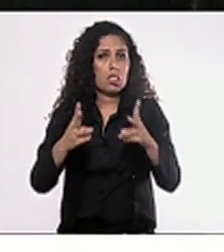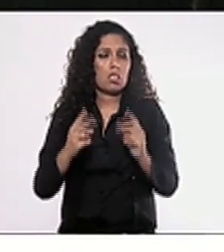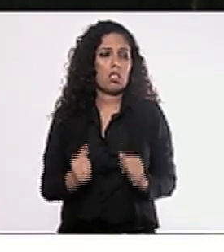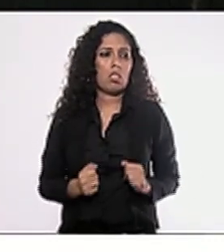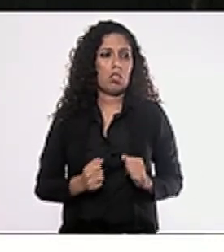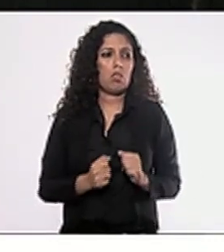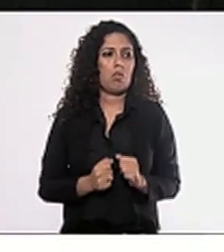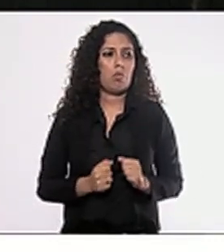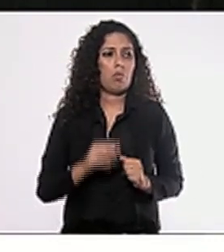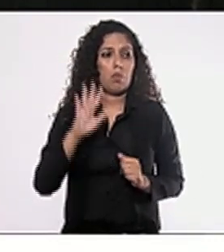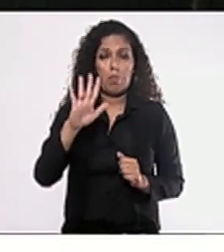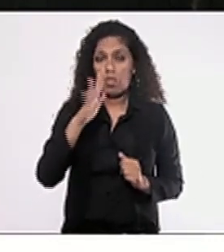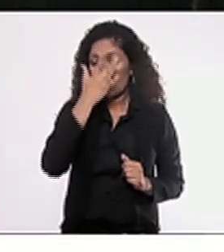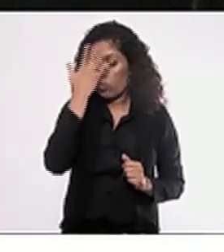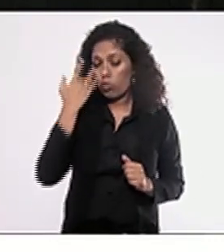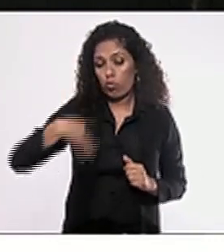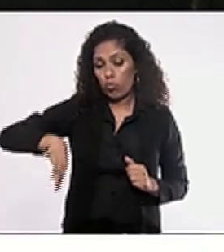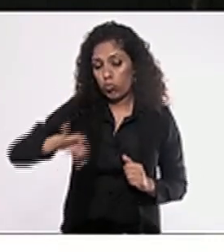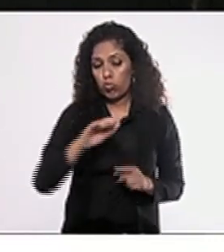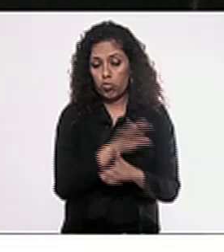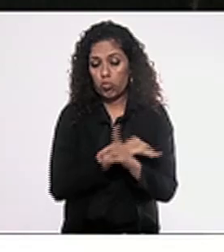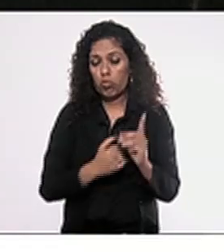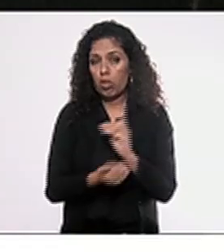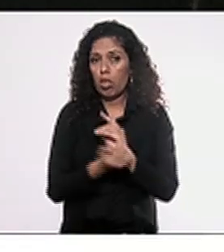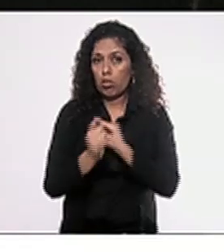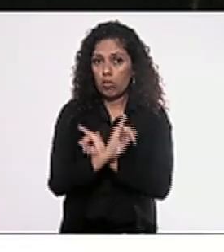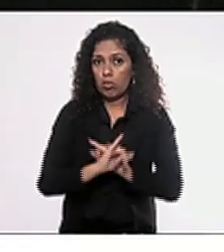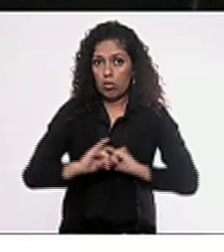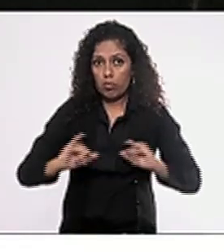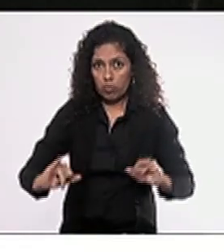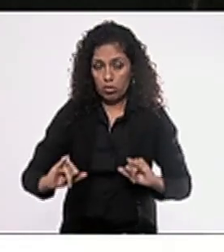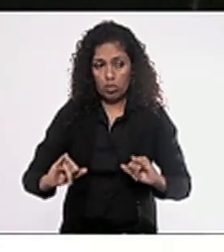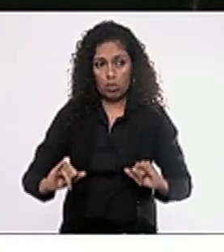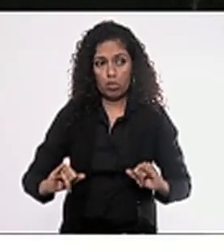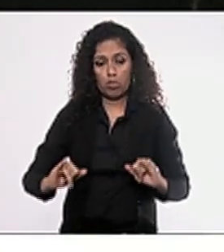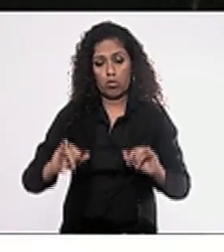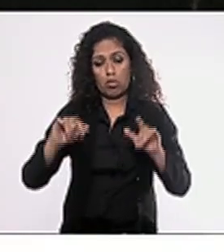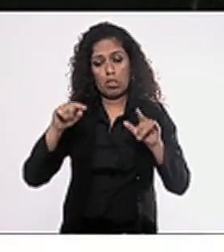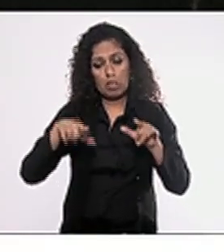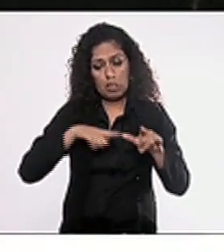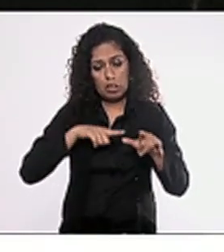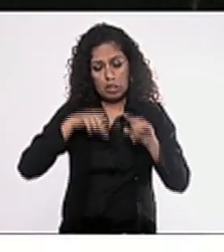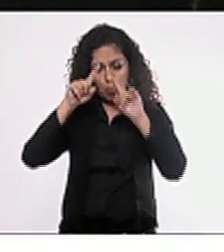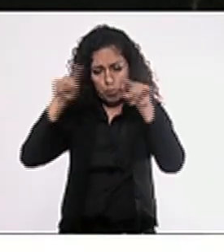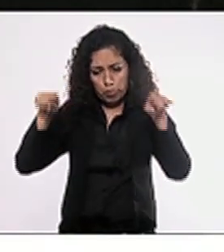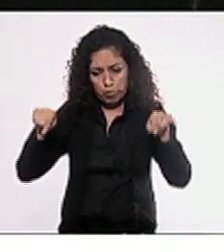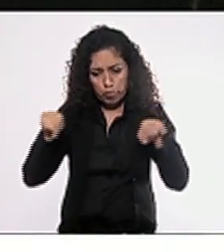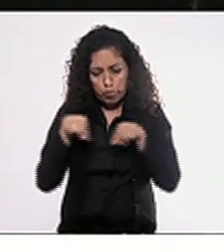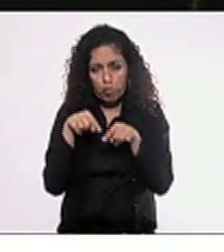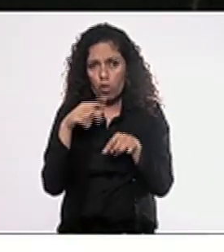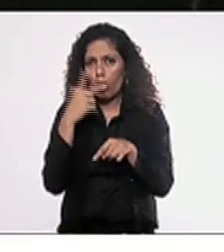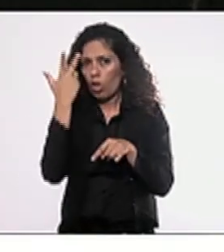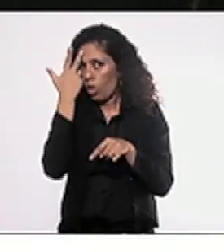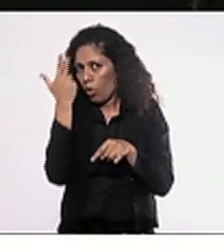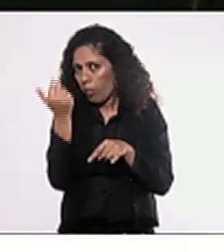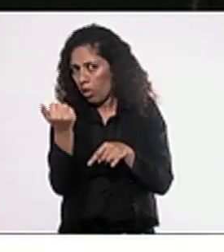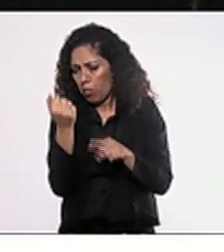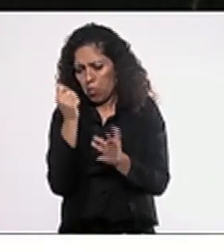funcionar adequadamente. Os consumidores que estão estabelecidos há anos num padrão de